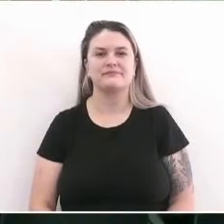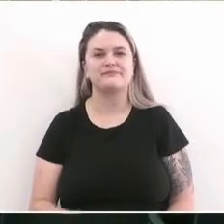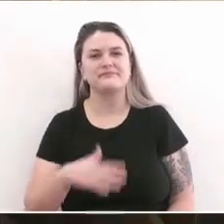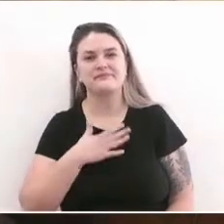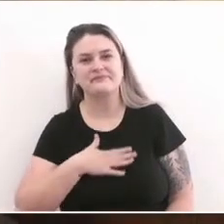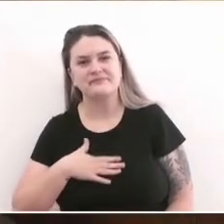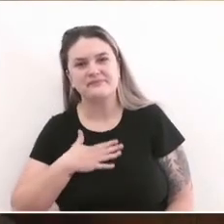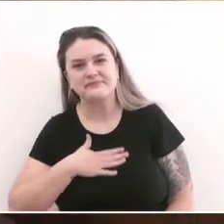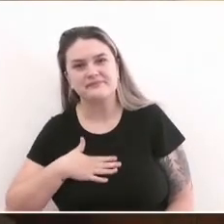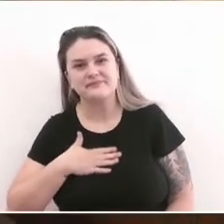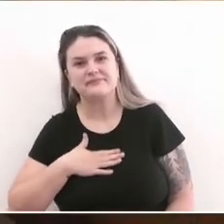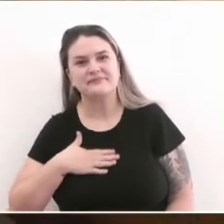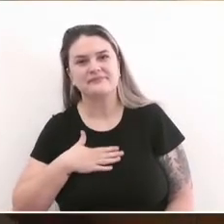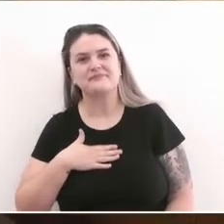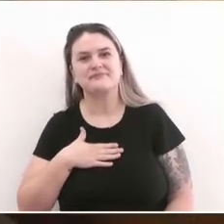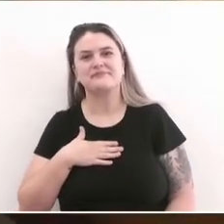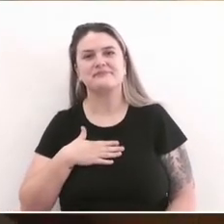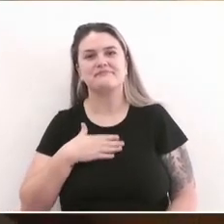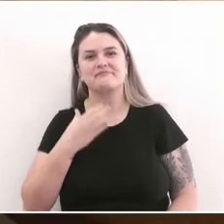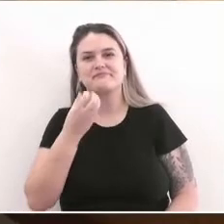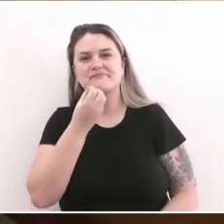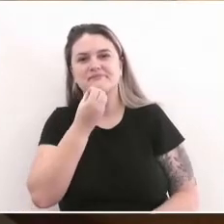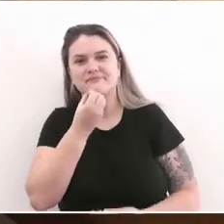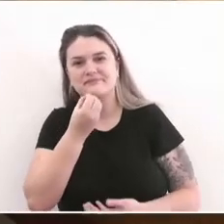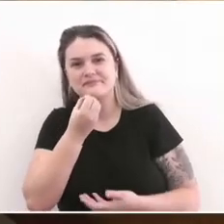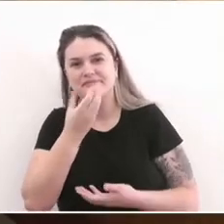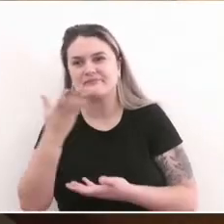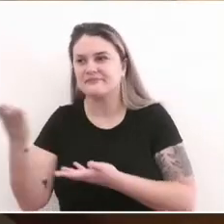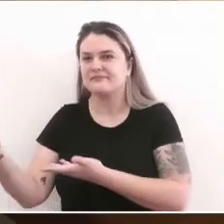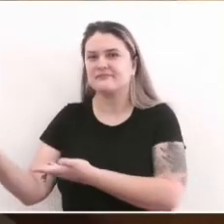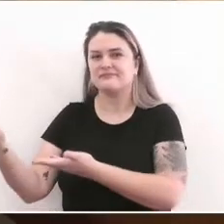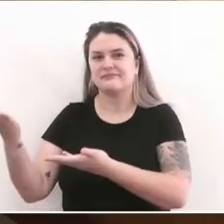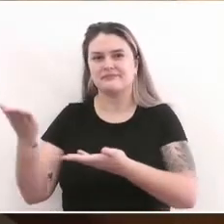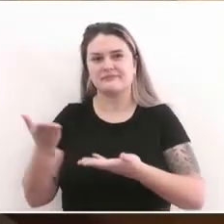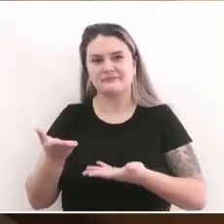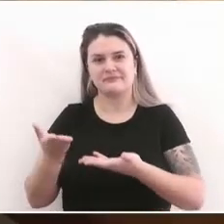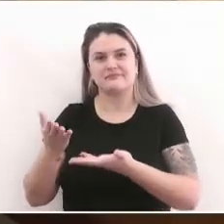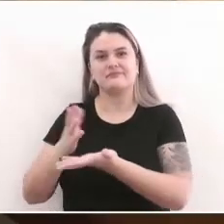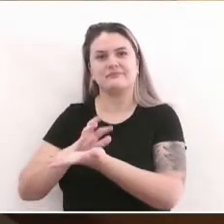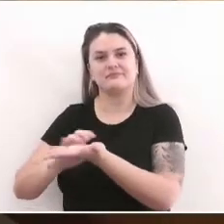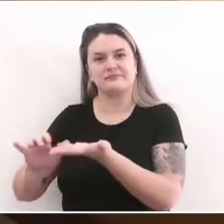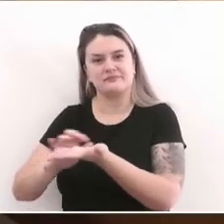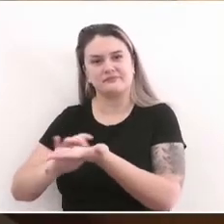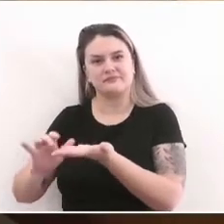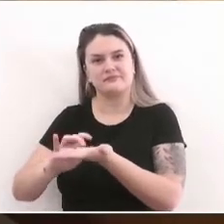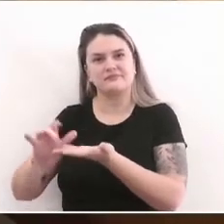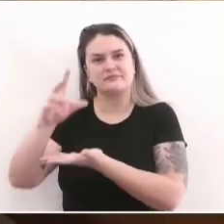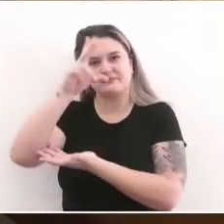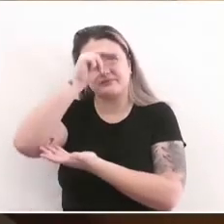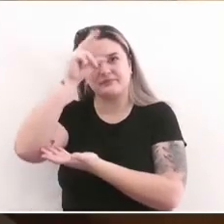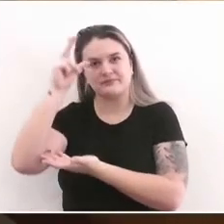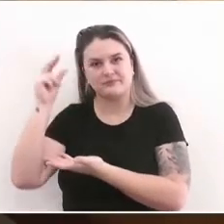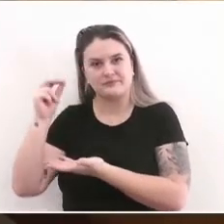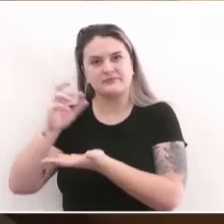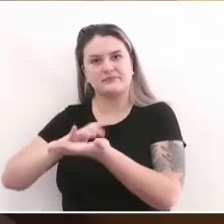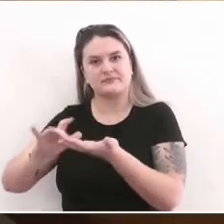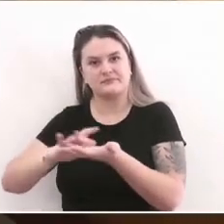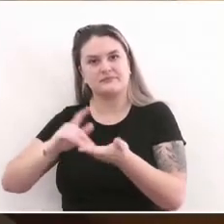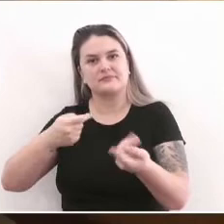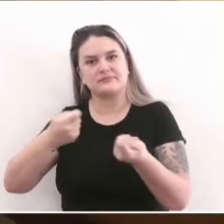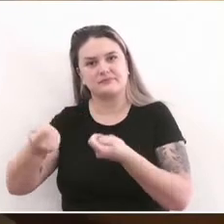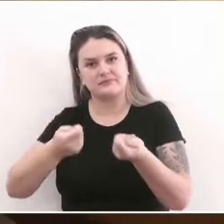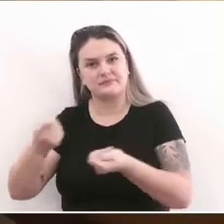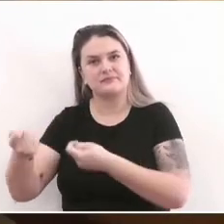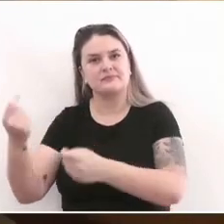Gostaria de dar as boas-vindas aos secretários do Executivo, tanto de Administração como